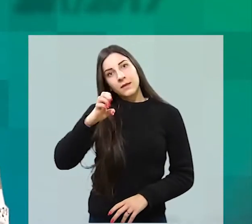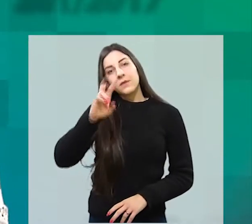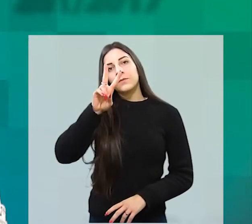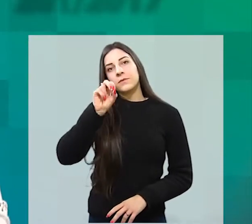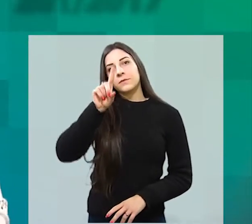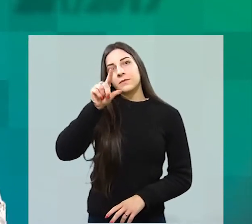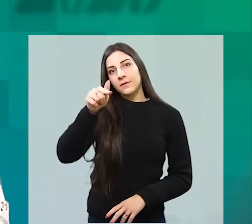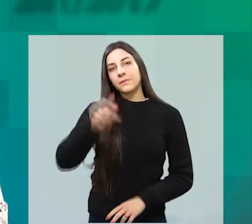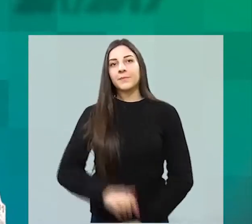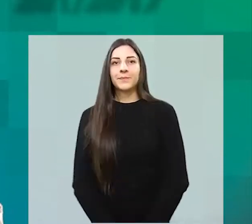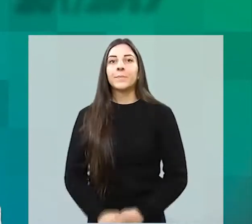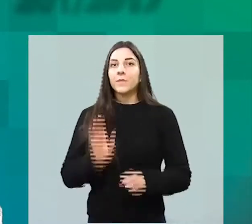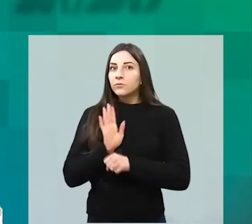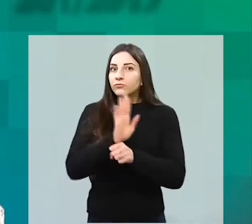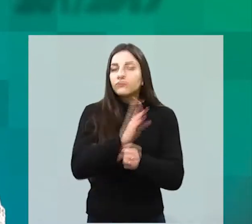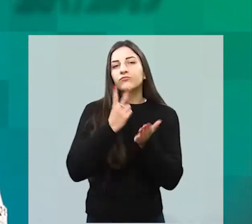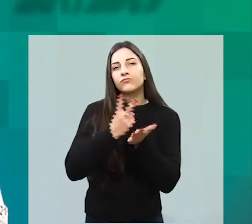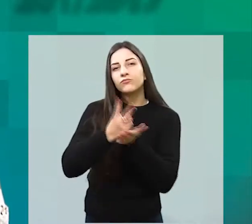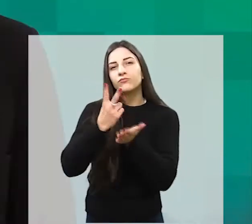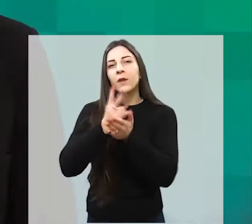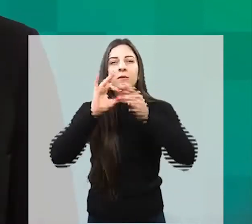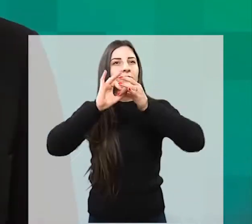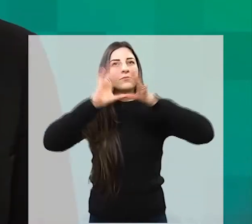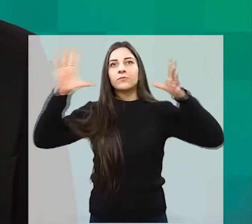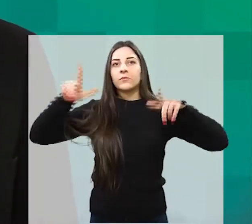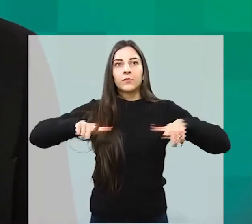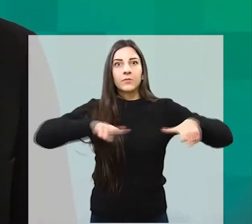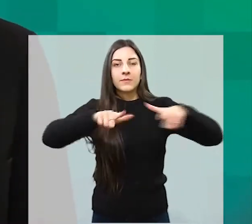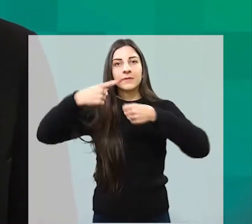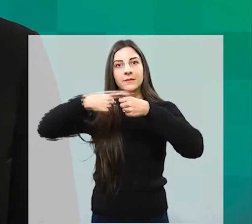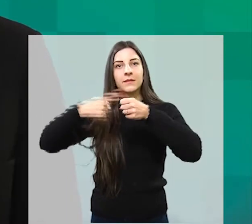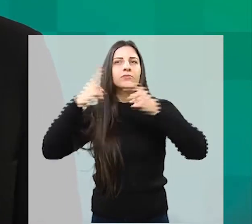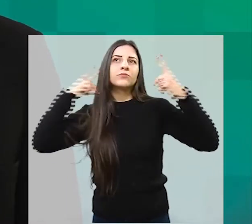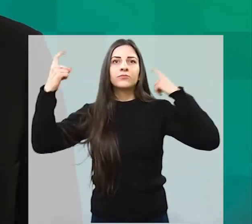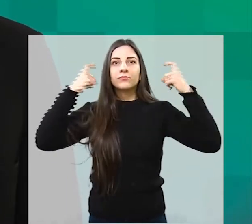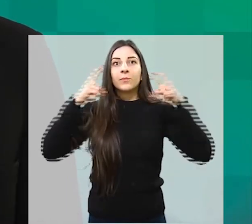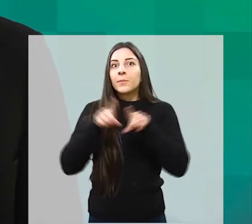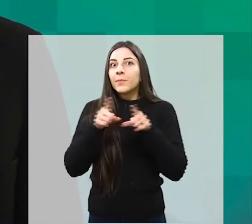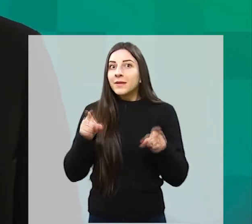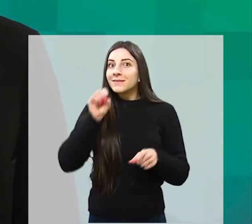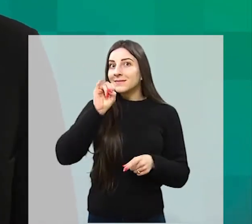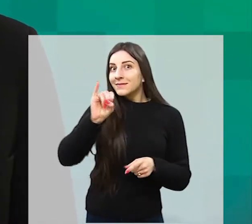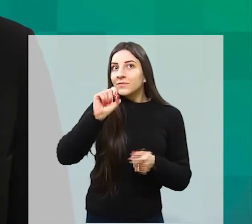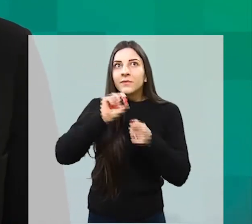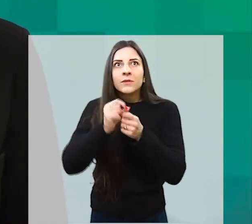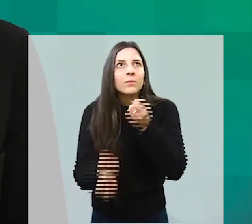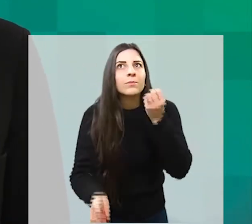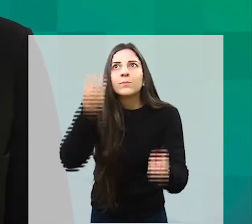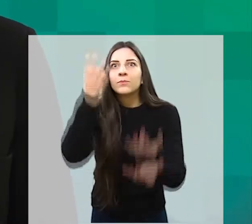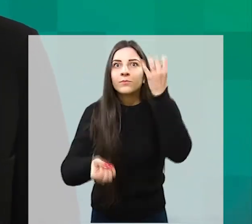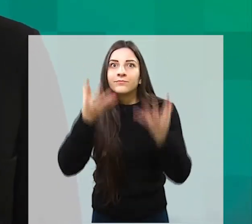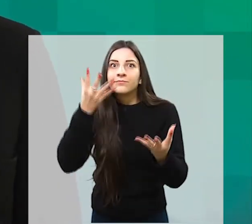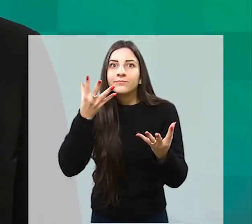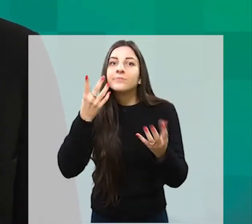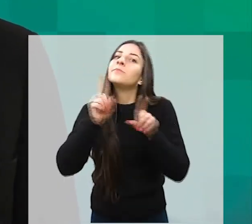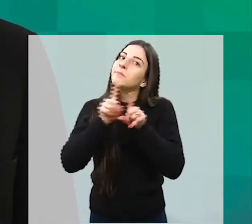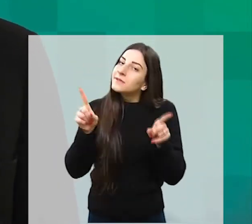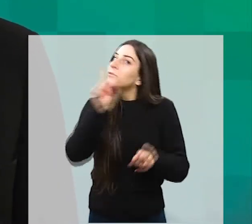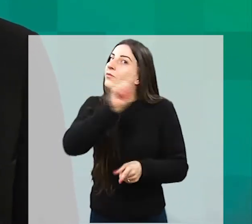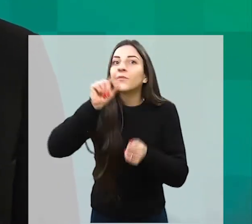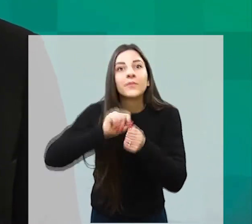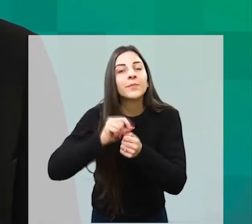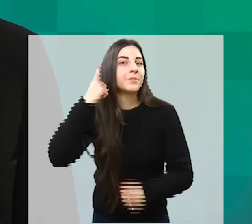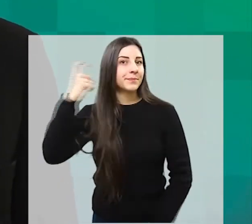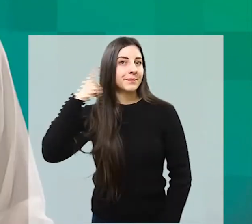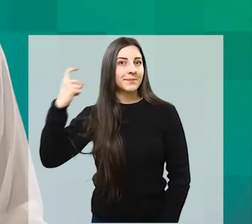de número 201 de 2017. Ajude a manter a cidade livre da poluição sonora. Se for soltar fogos,